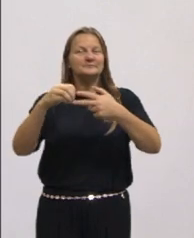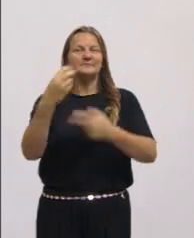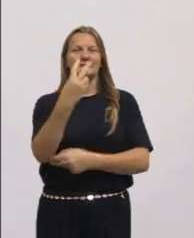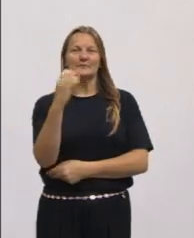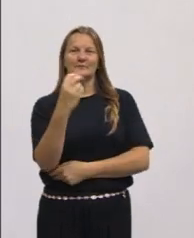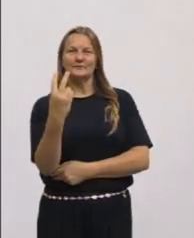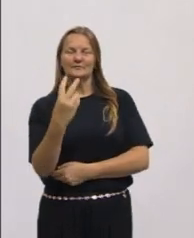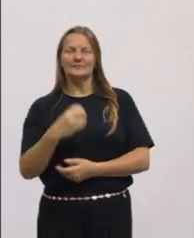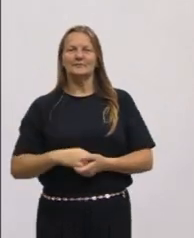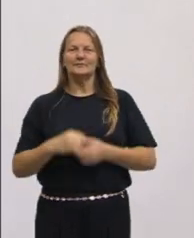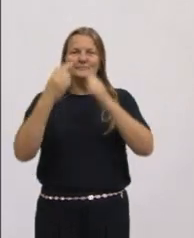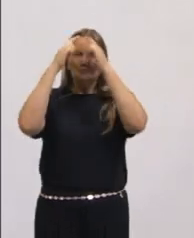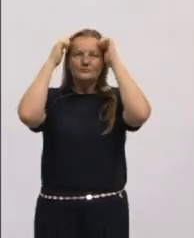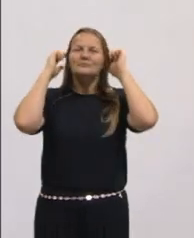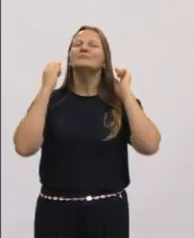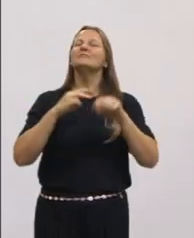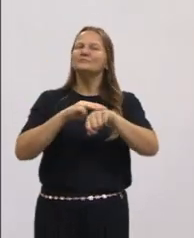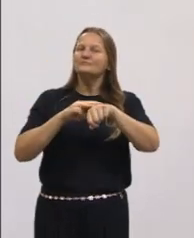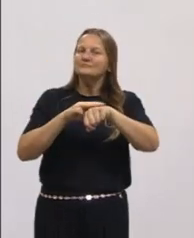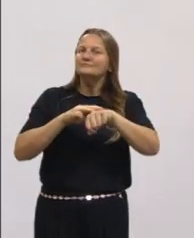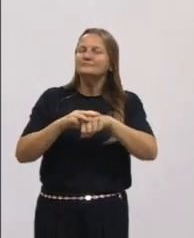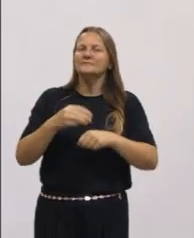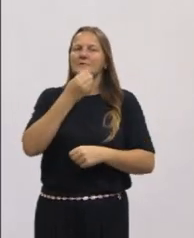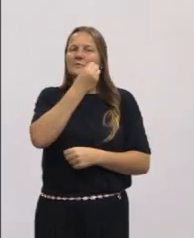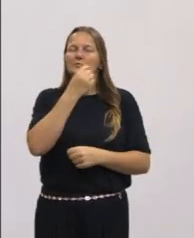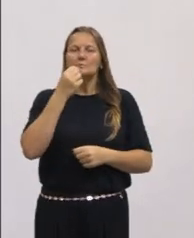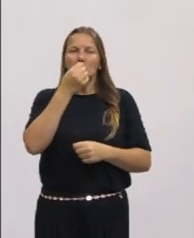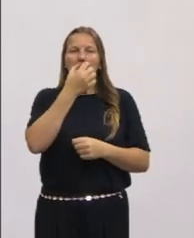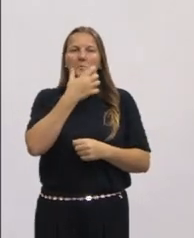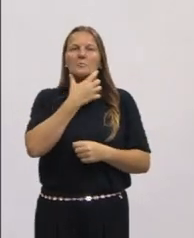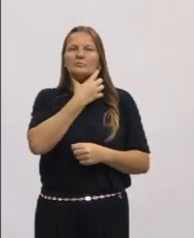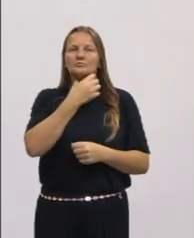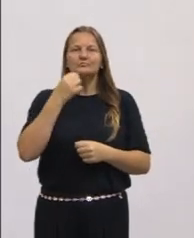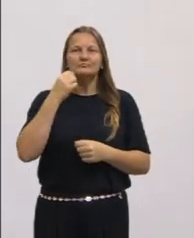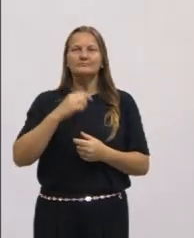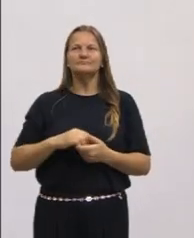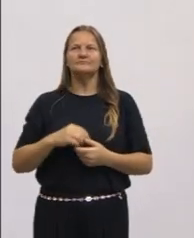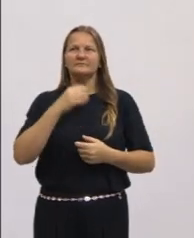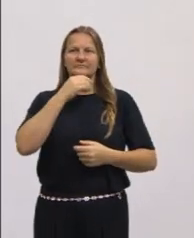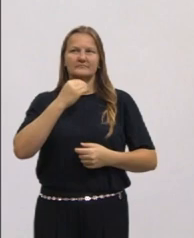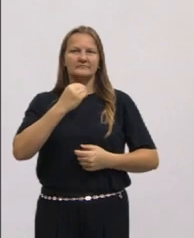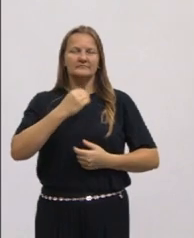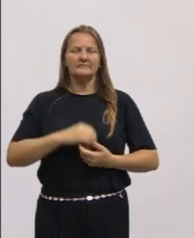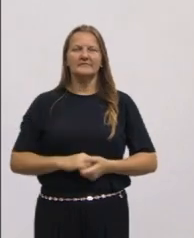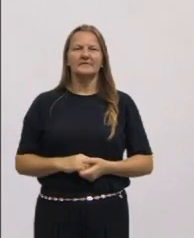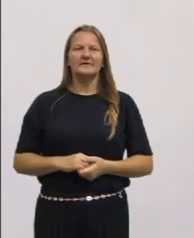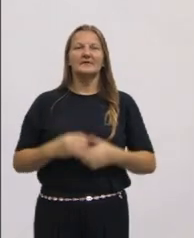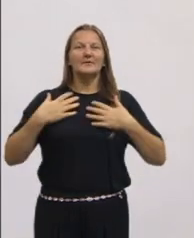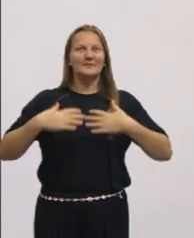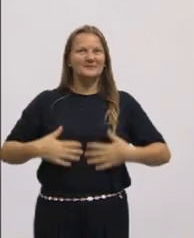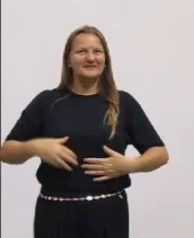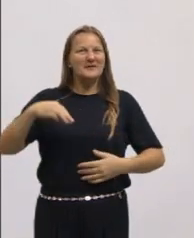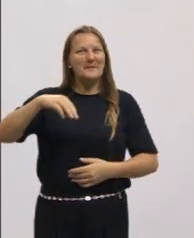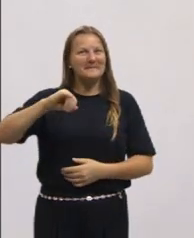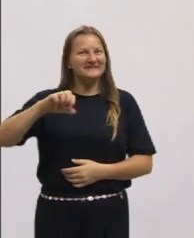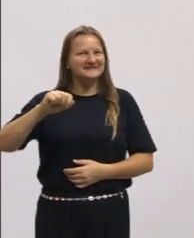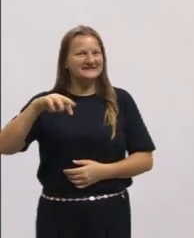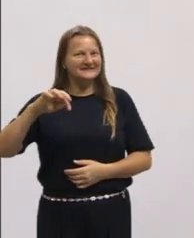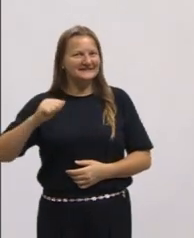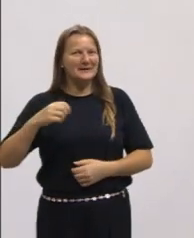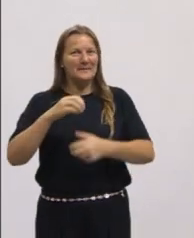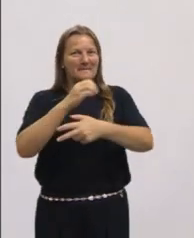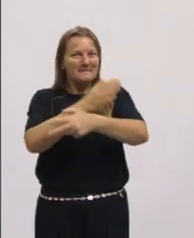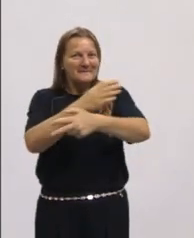tenho cabelo castanho escuro tenho a barba Castanha também usar um pouco mais comprida tô com a camiseta Magenta do pré-enem